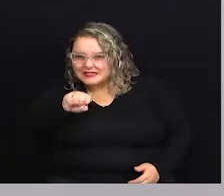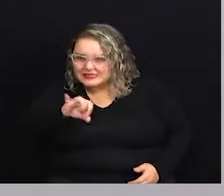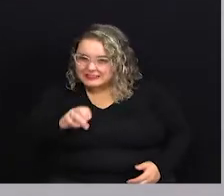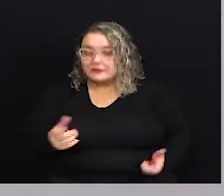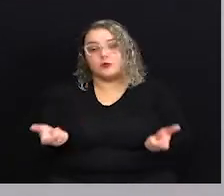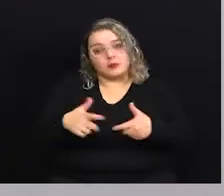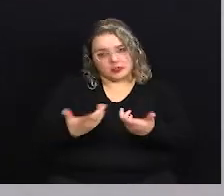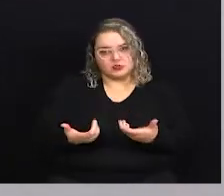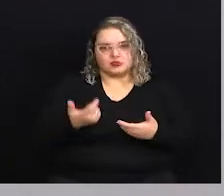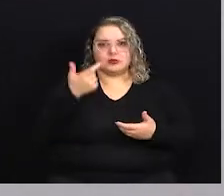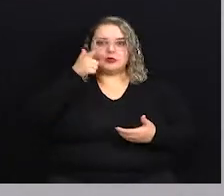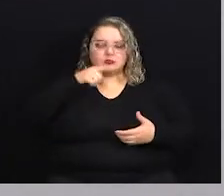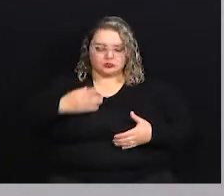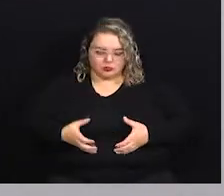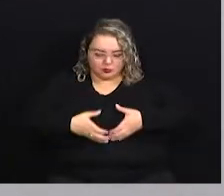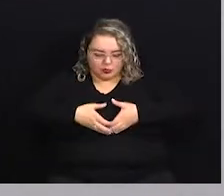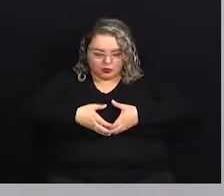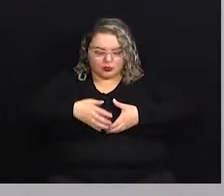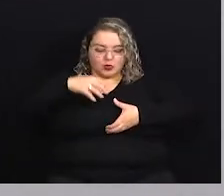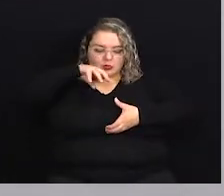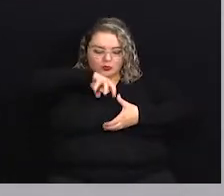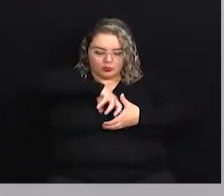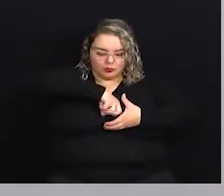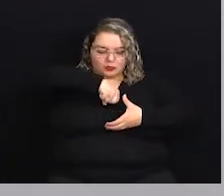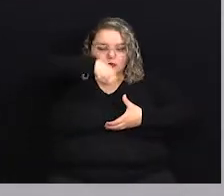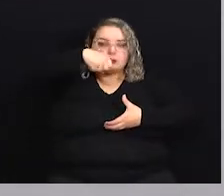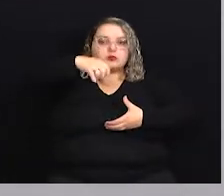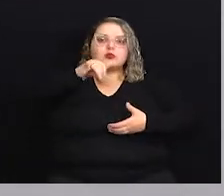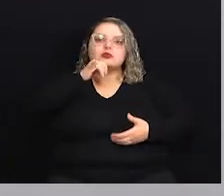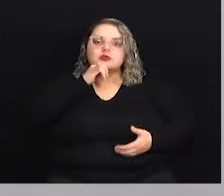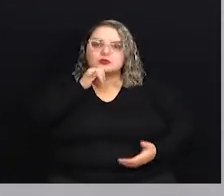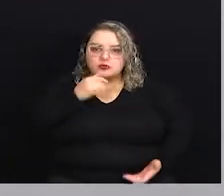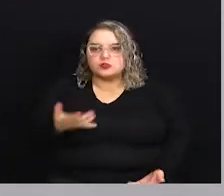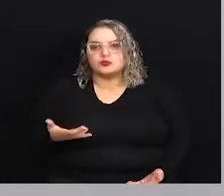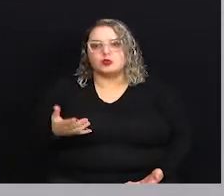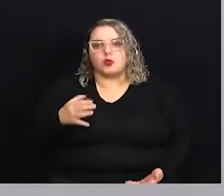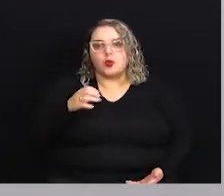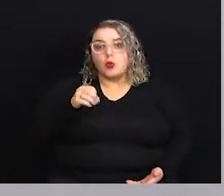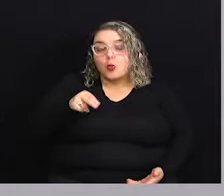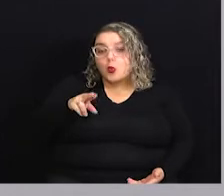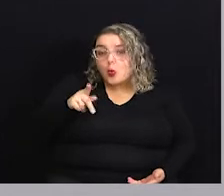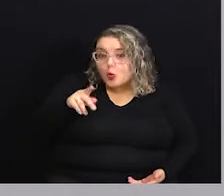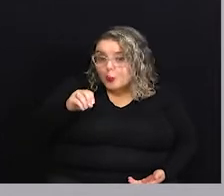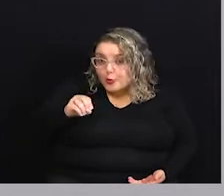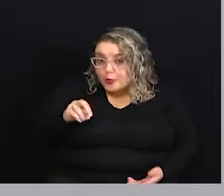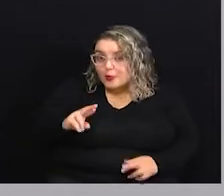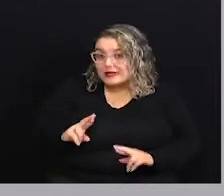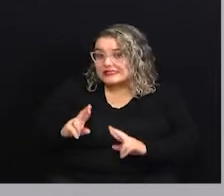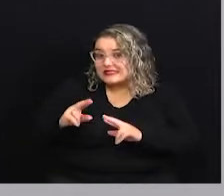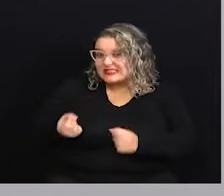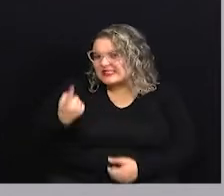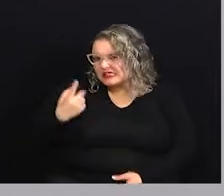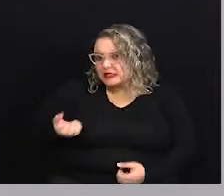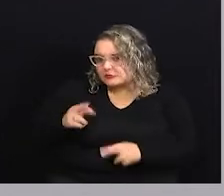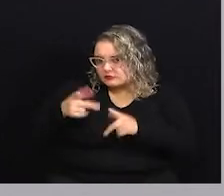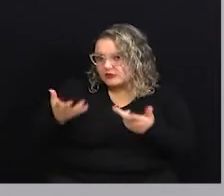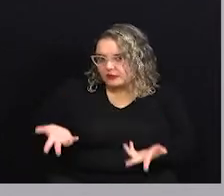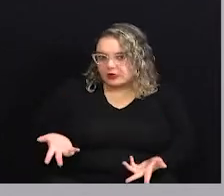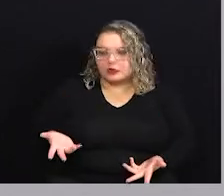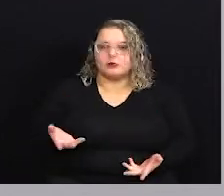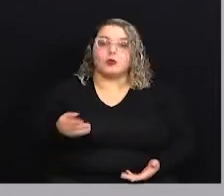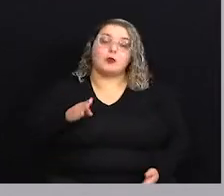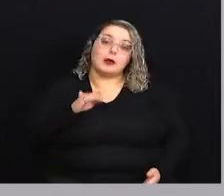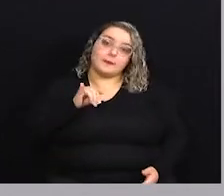desse equipamento a gente consegue alcançar o trato digestório, mais a parte alta, e retirar, por exemplo, um corpo estranho ou